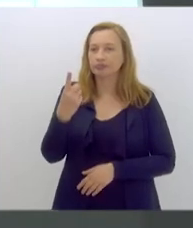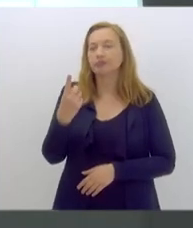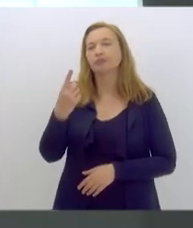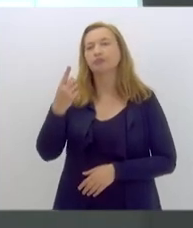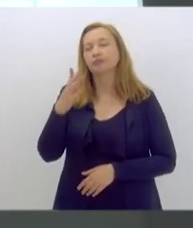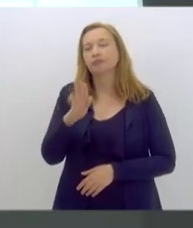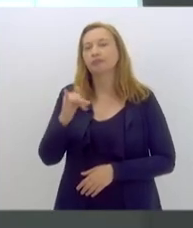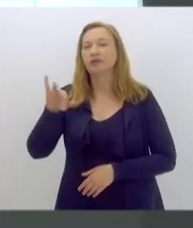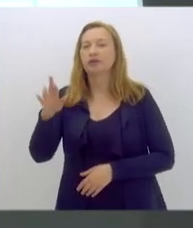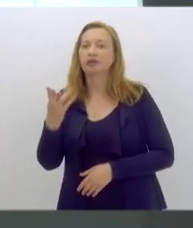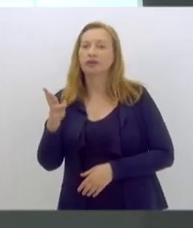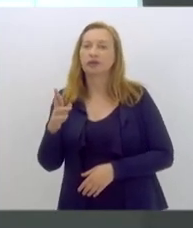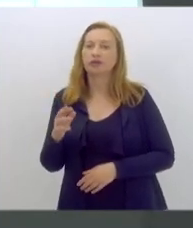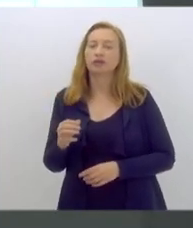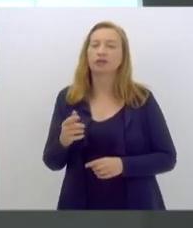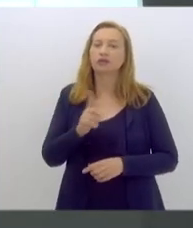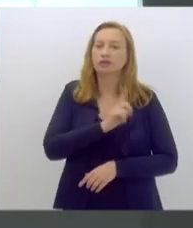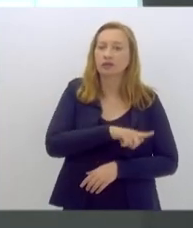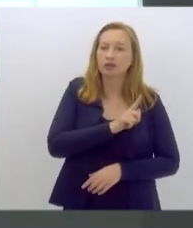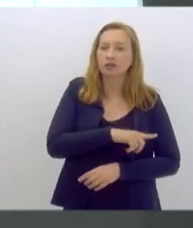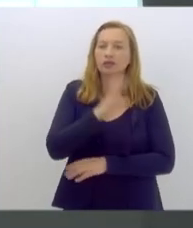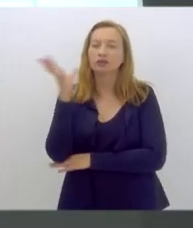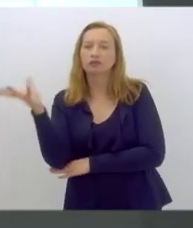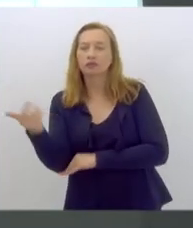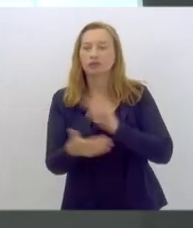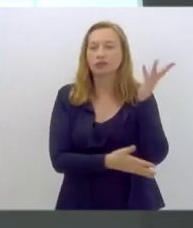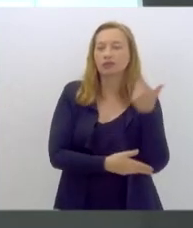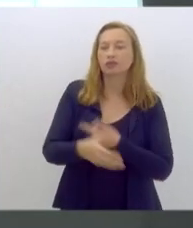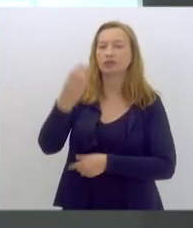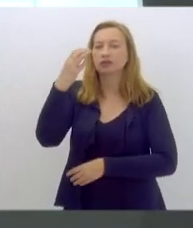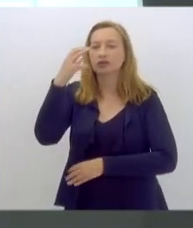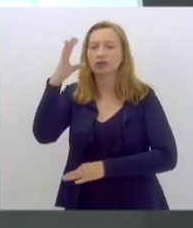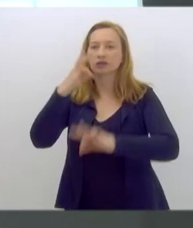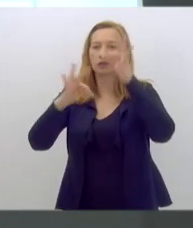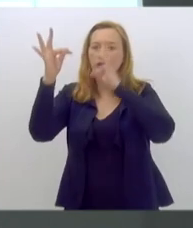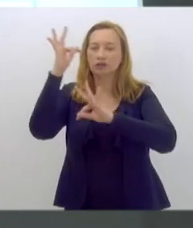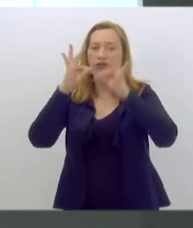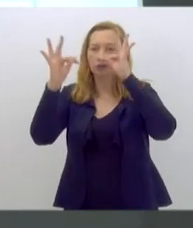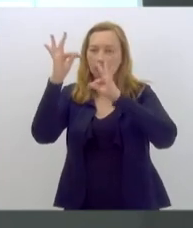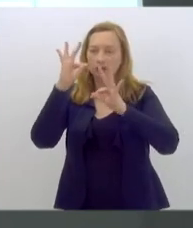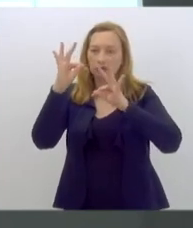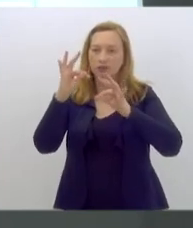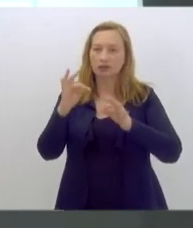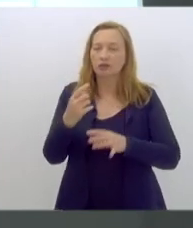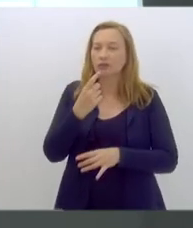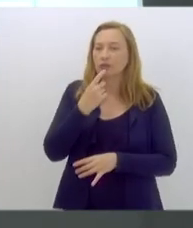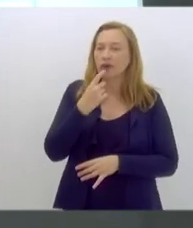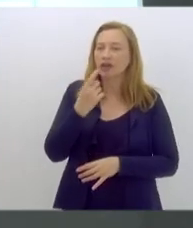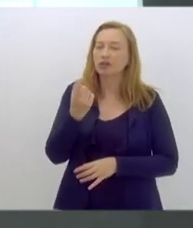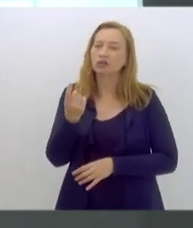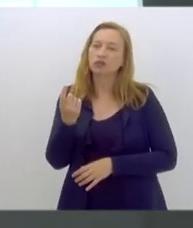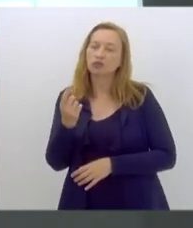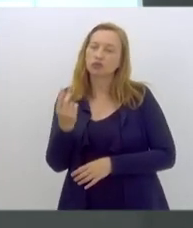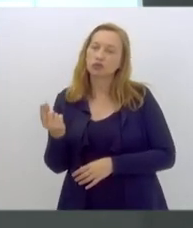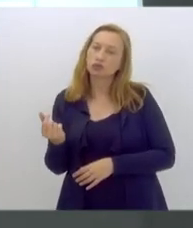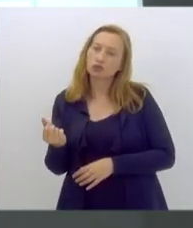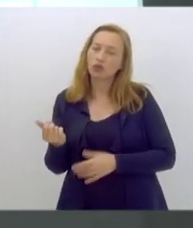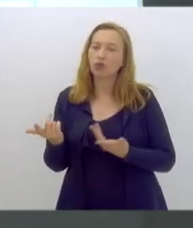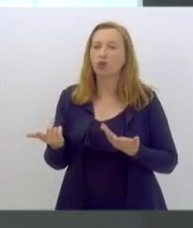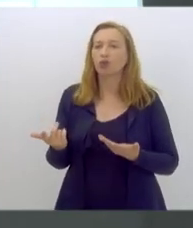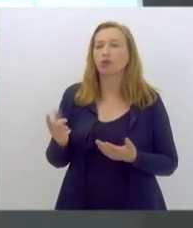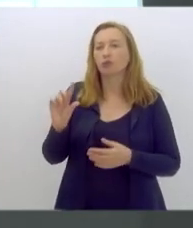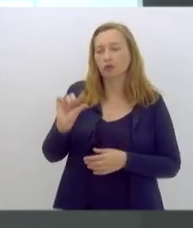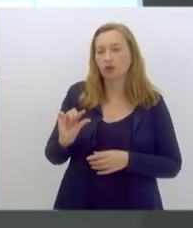ambiental Ciência e Tecnologia em todos os casos estão muito próximos esses são valores menores